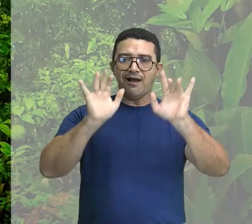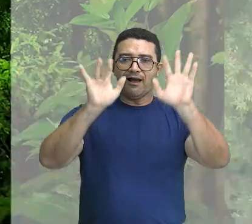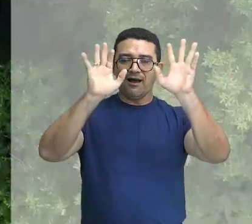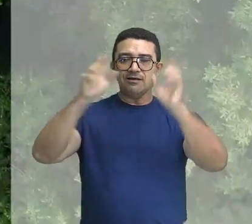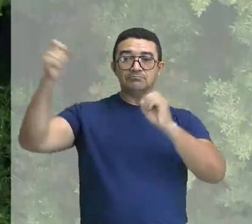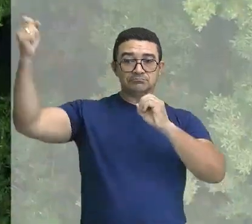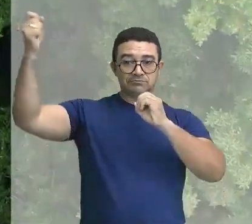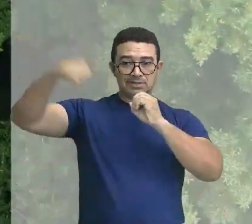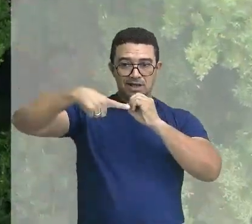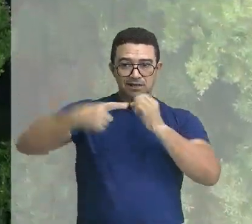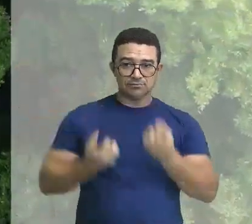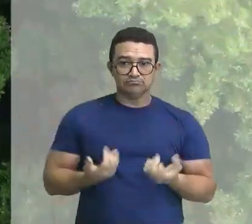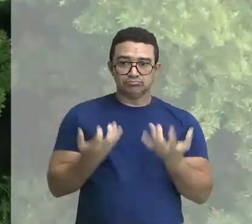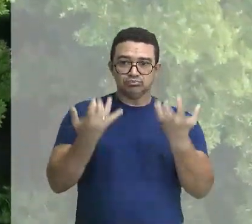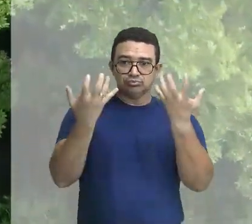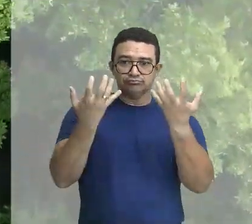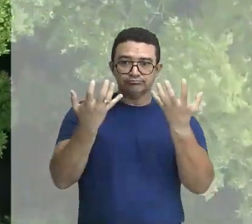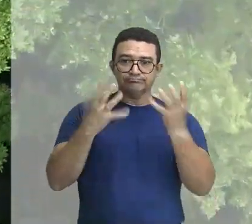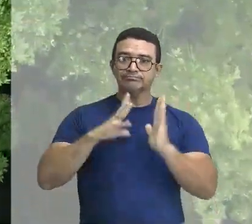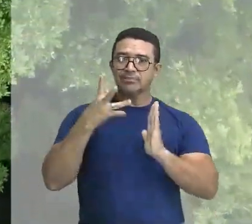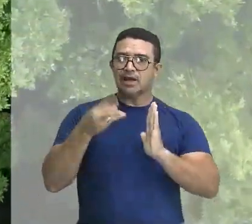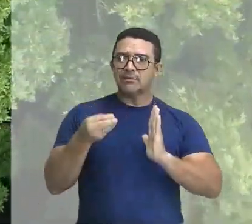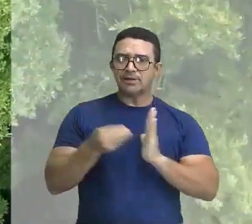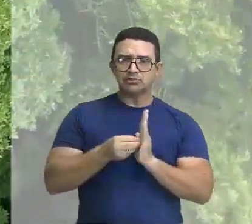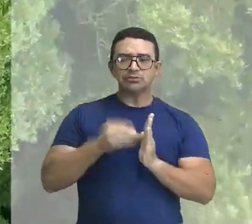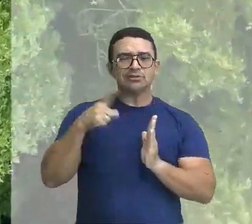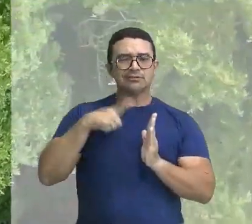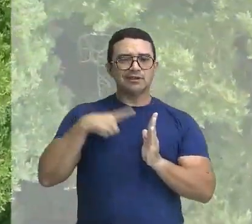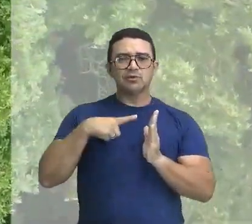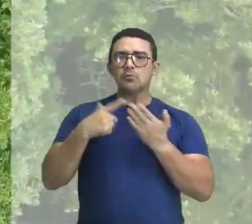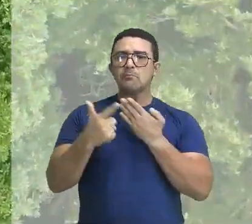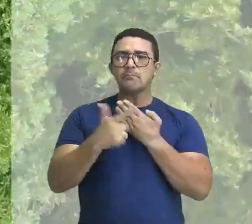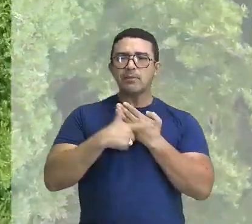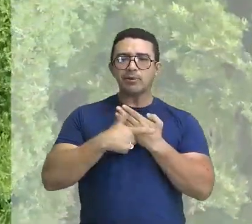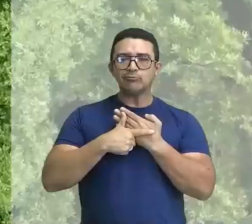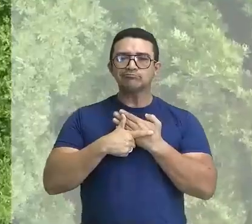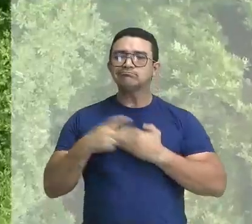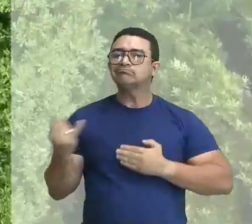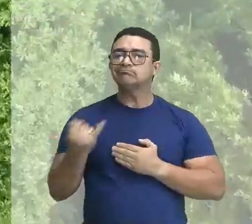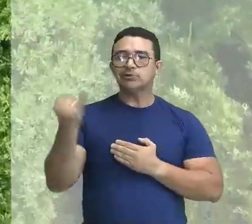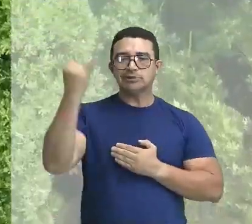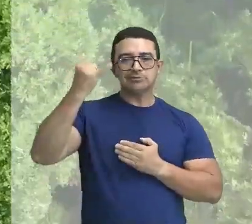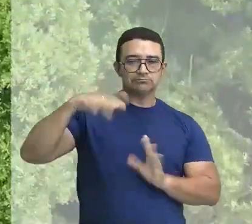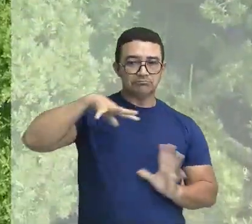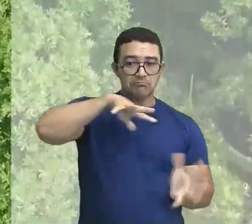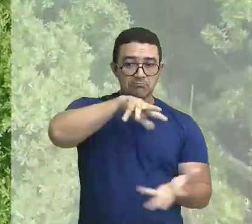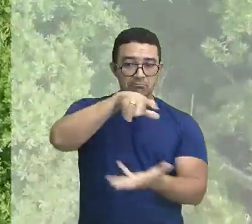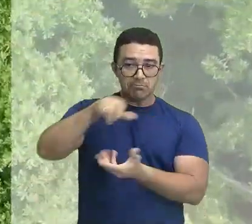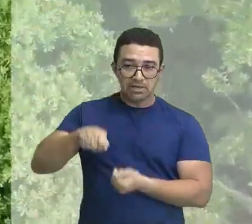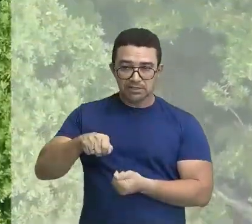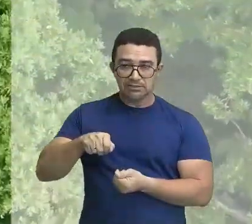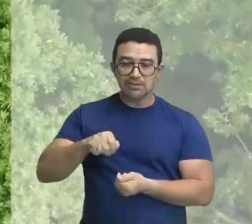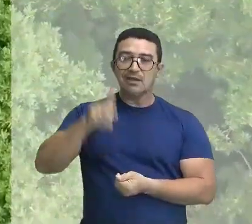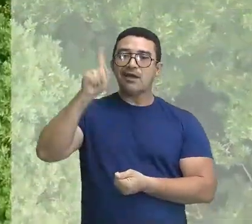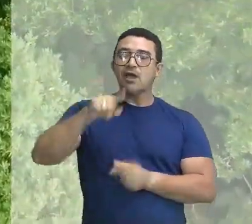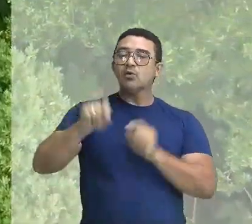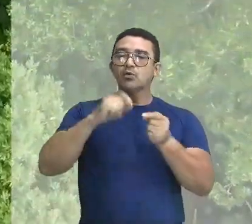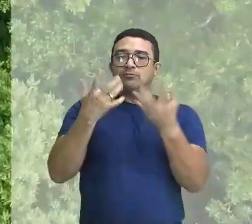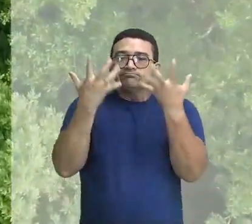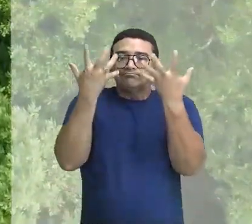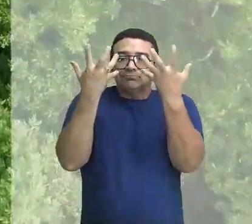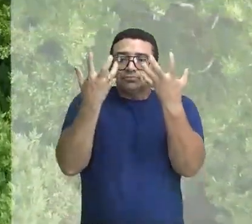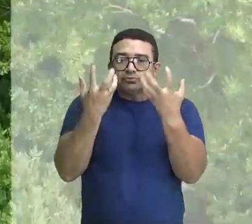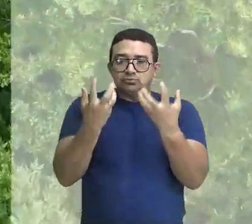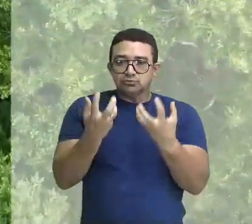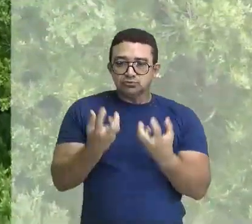estufa. A Amazônia, ela tem um papel muito importante para o nosso planeta, que é o de absorver